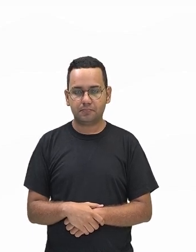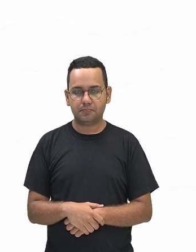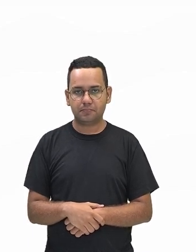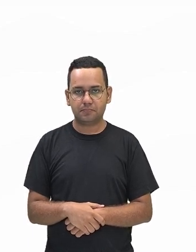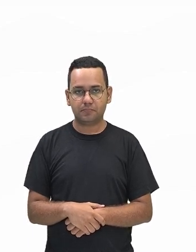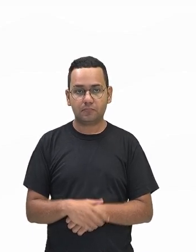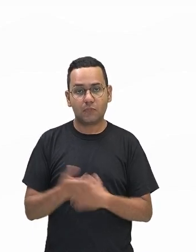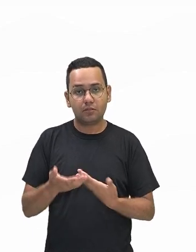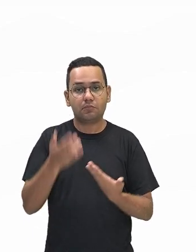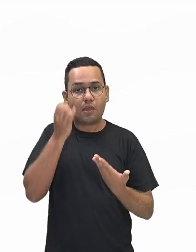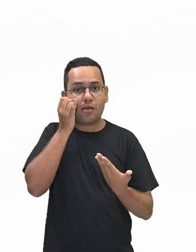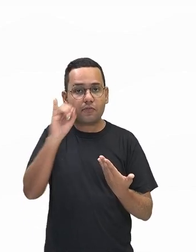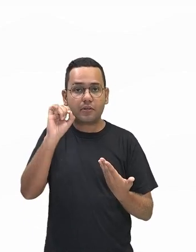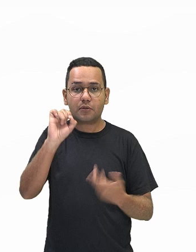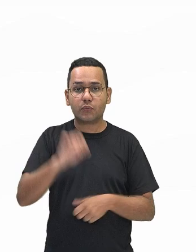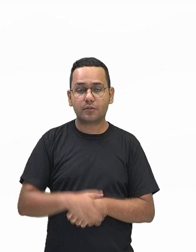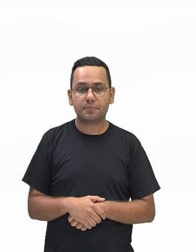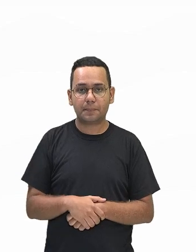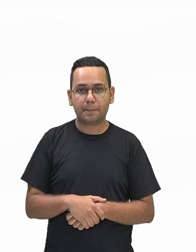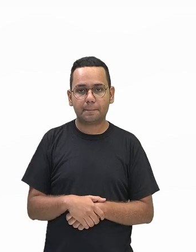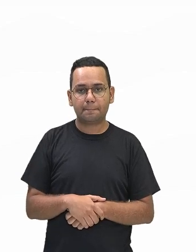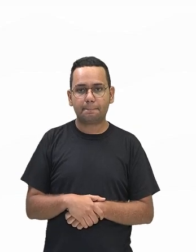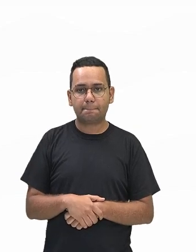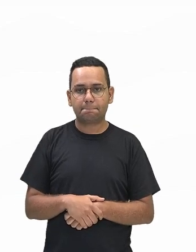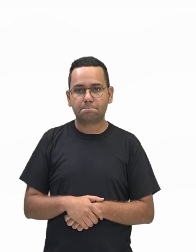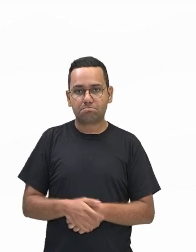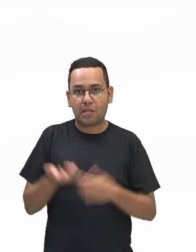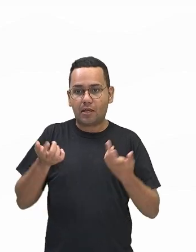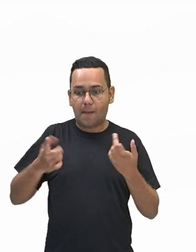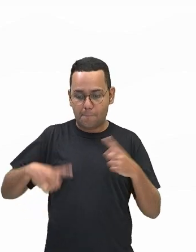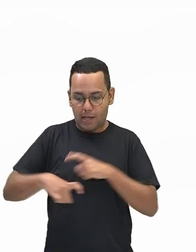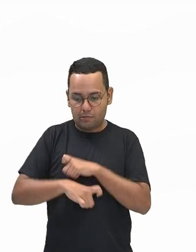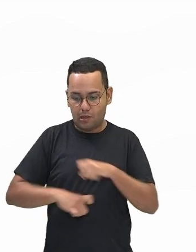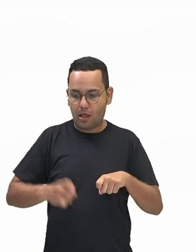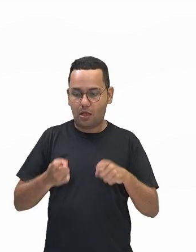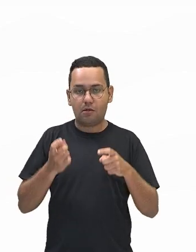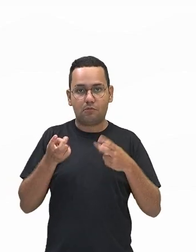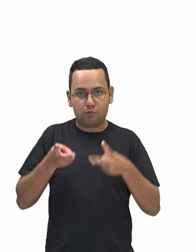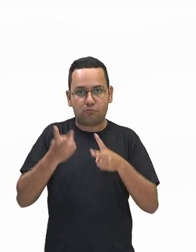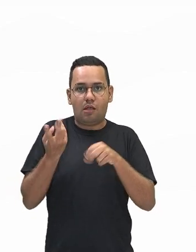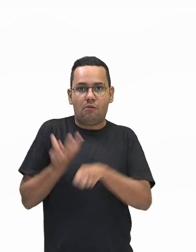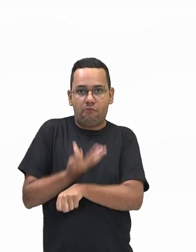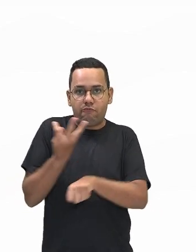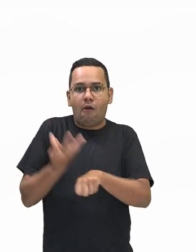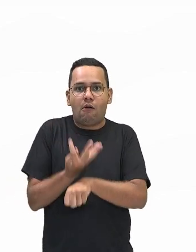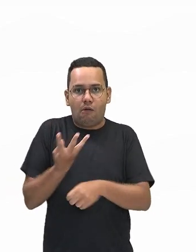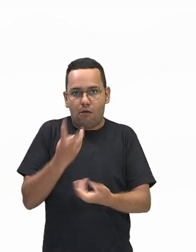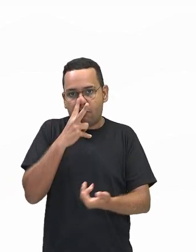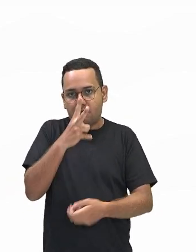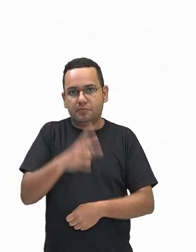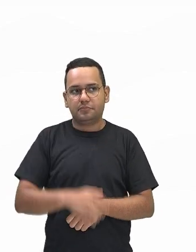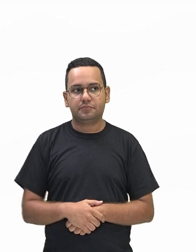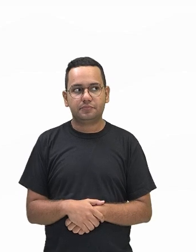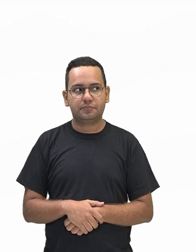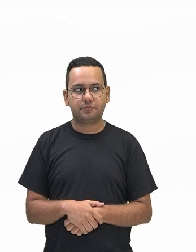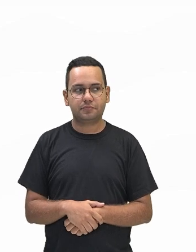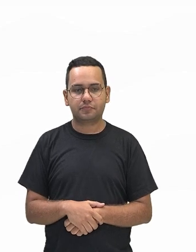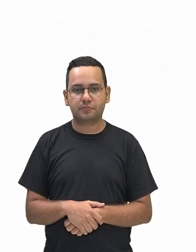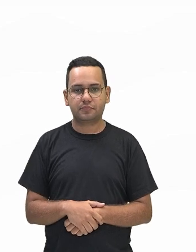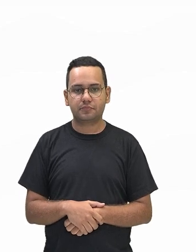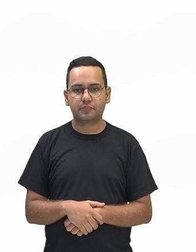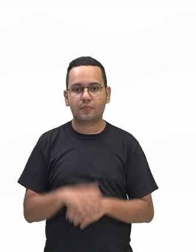aí de resistência, né, bacteriana. Tá bom? Há outros assuntos que